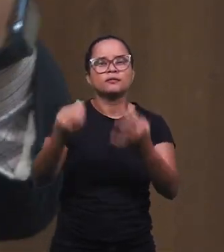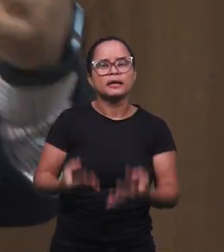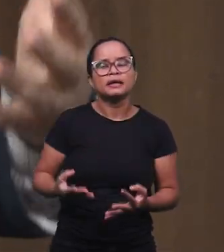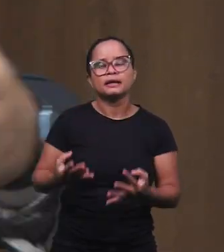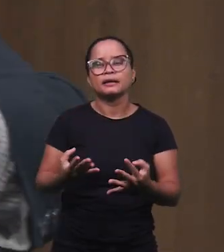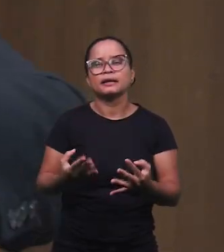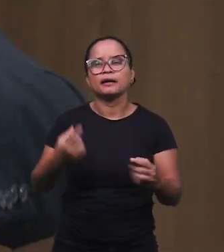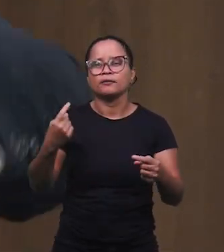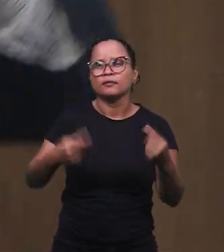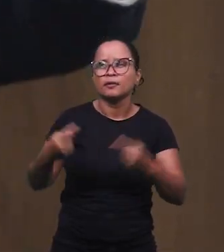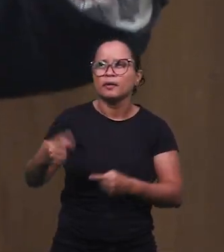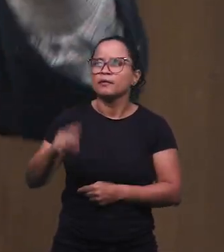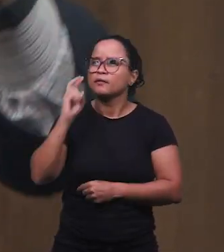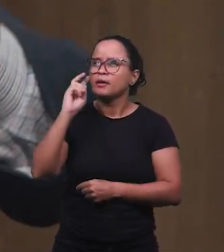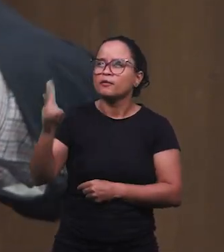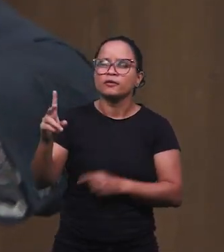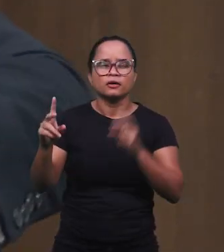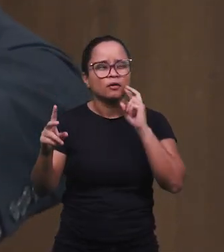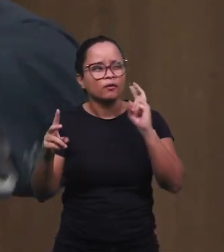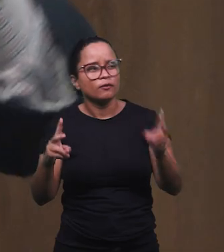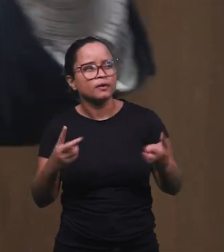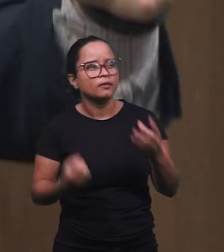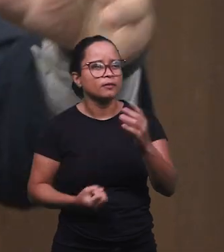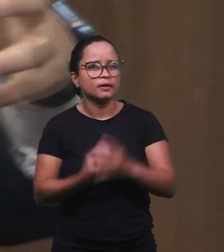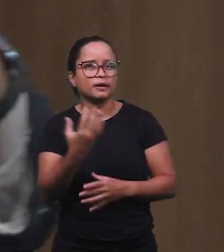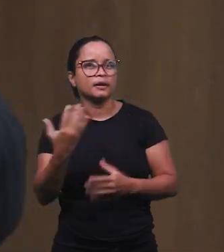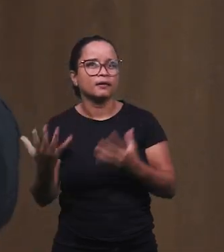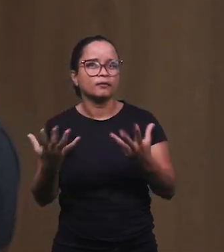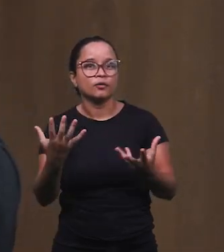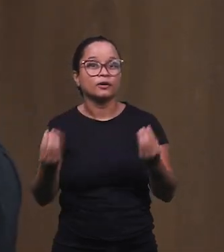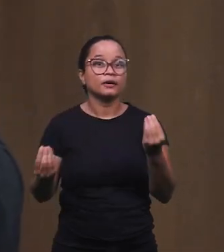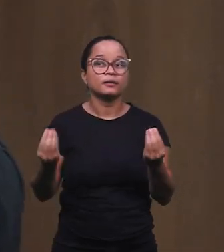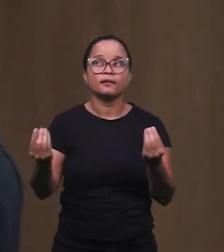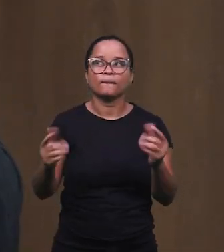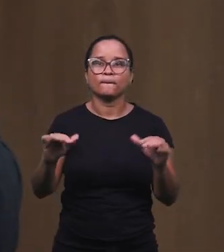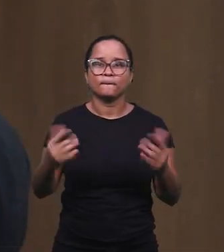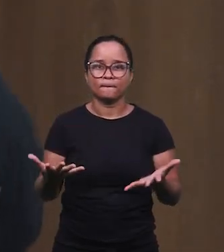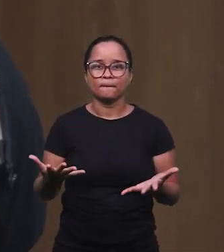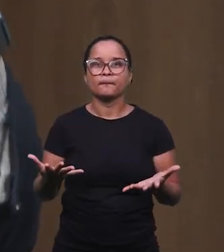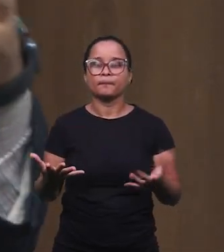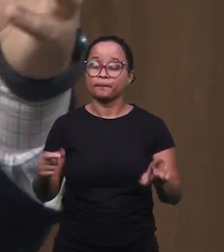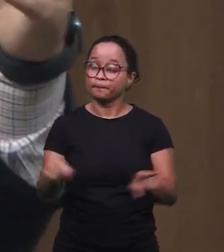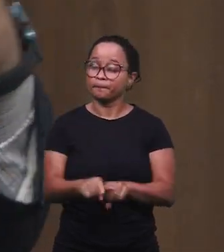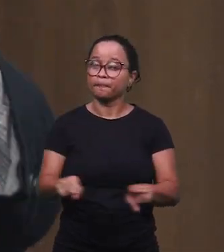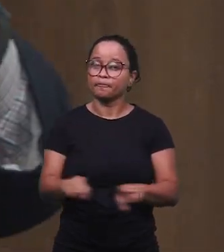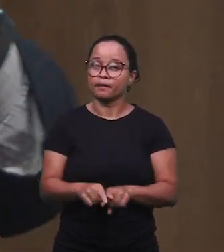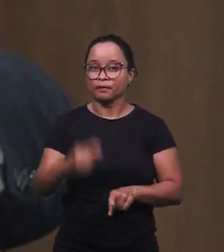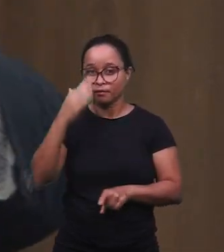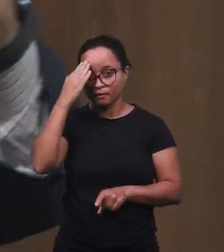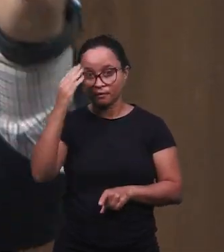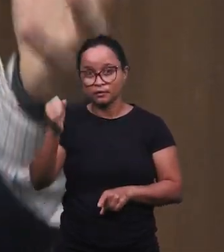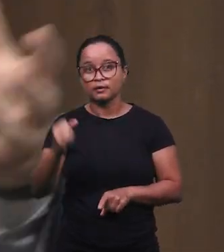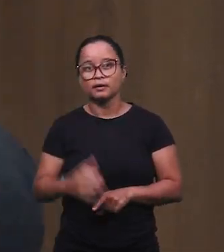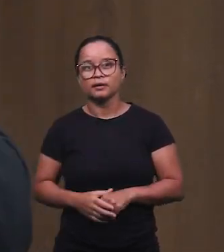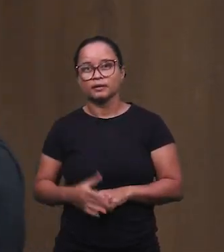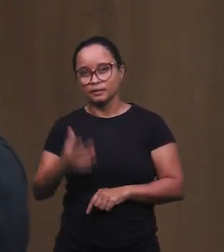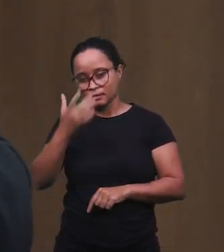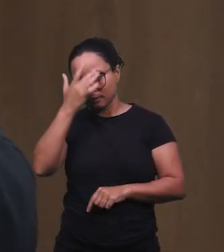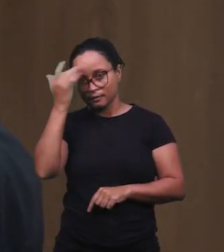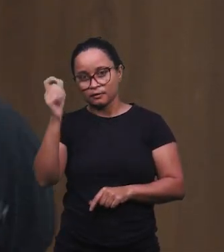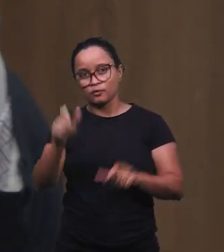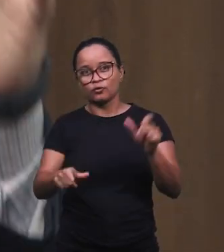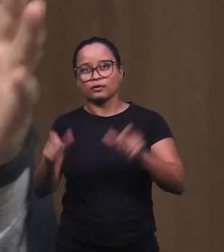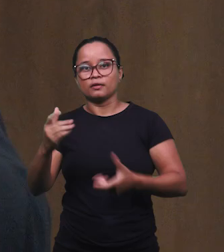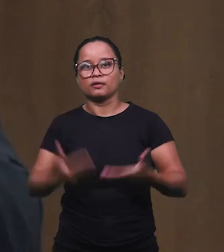isso, você está trocando, eu vi isso aqui também, vamos fazer isso, que se a gente fizer isso? E conte também com a sabedoria dos irmãos para